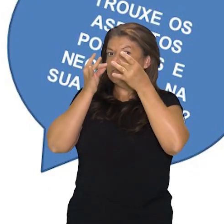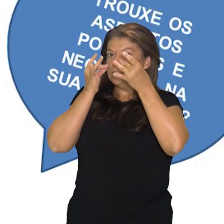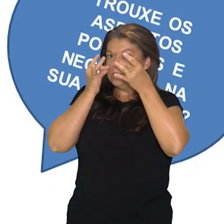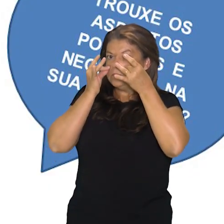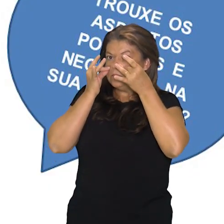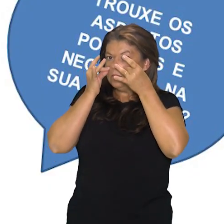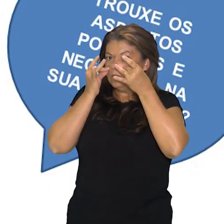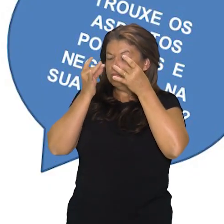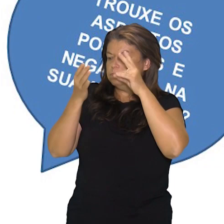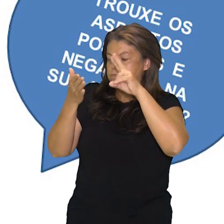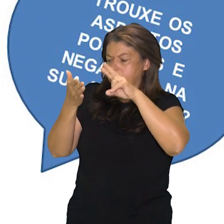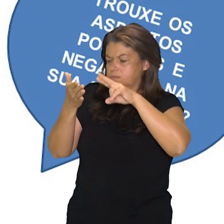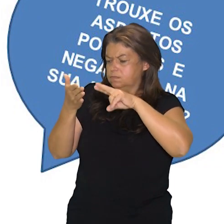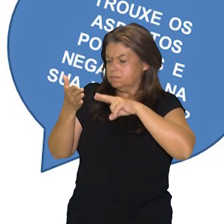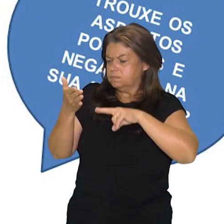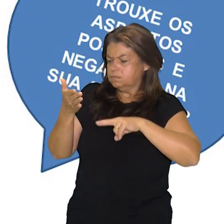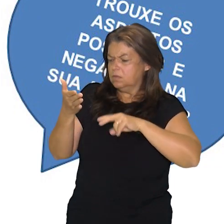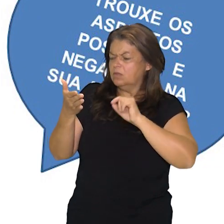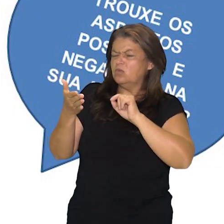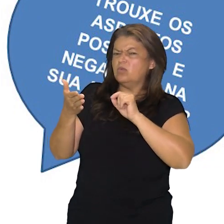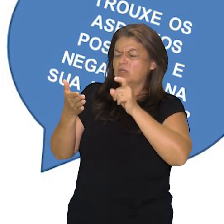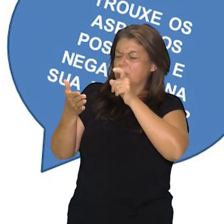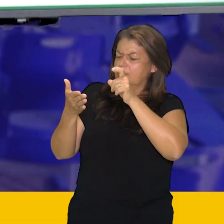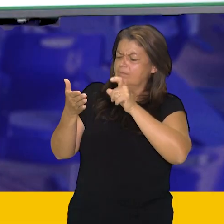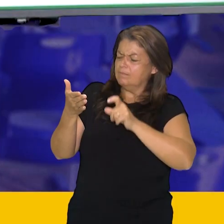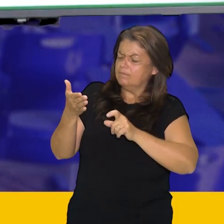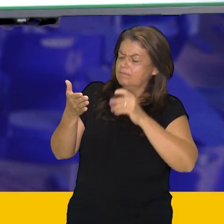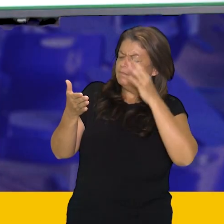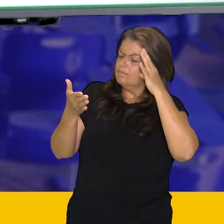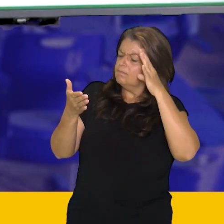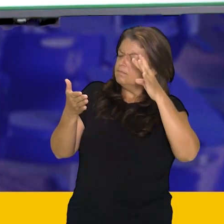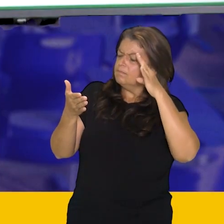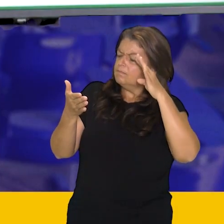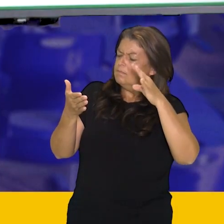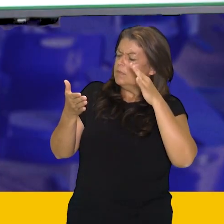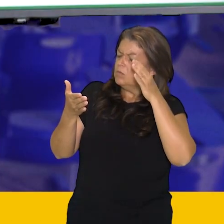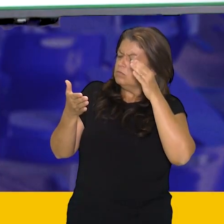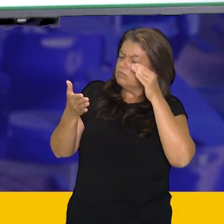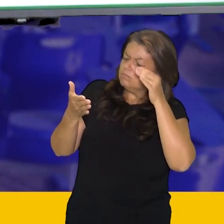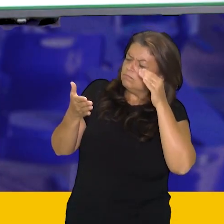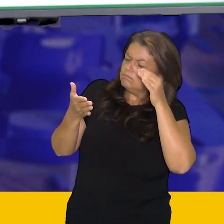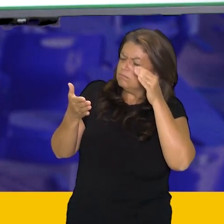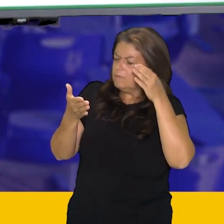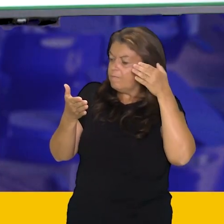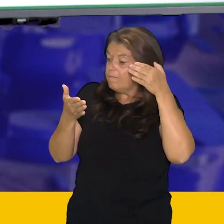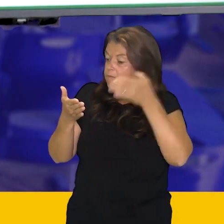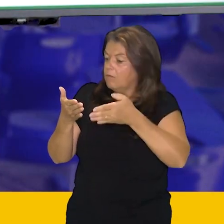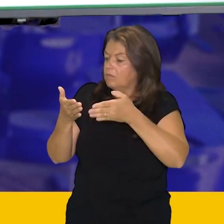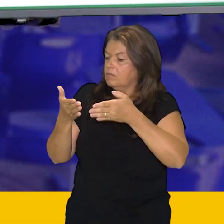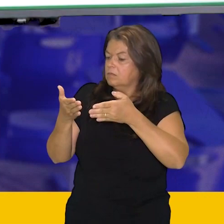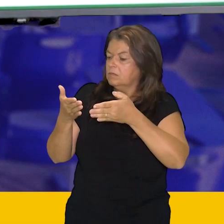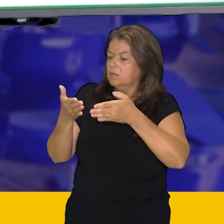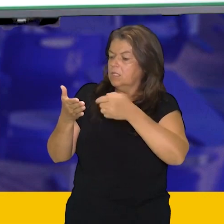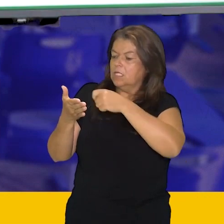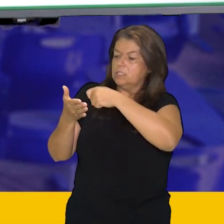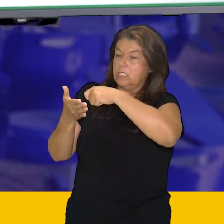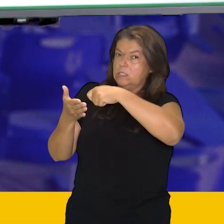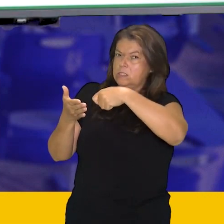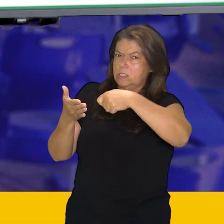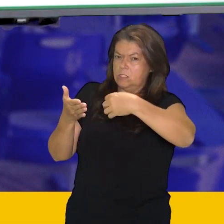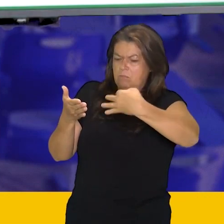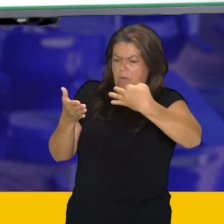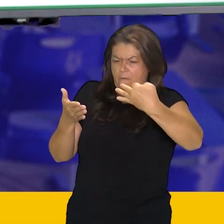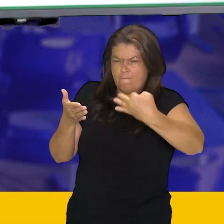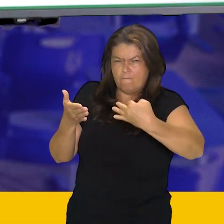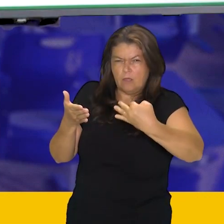alguns aspectos, certo? Eu não estou falando aqui da organização do linguístico, né? Se o texto está escrito corretamente,